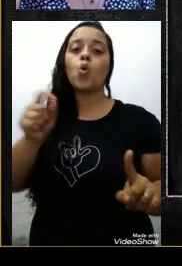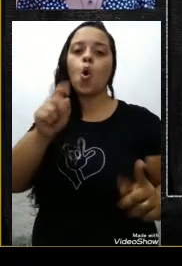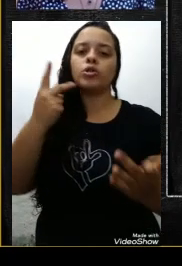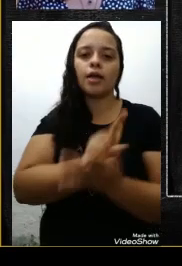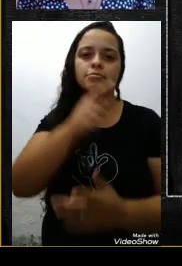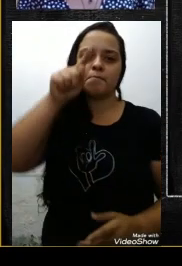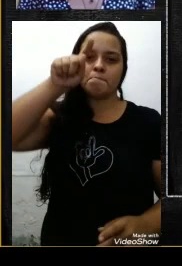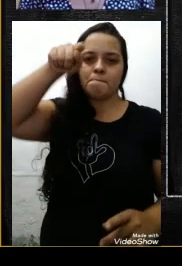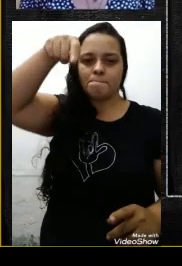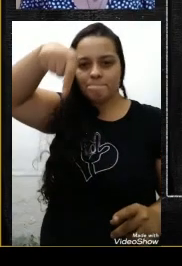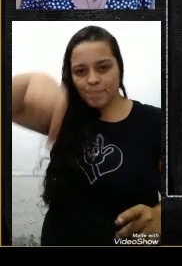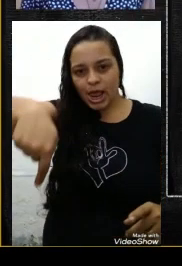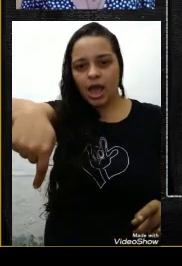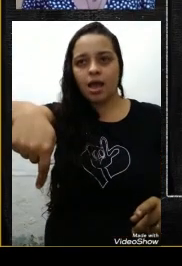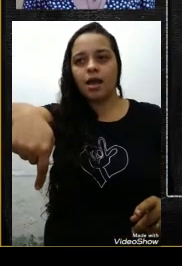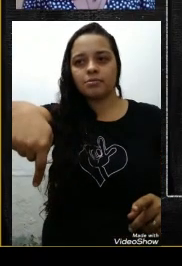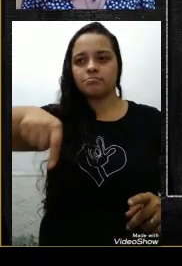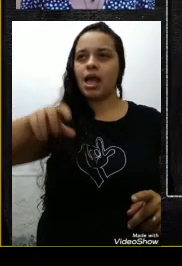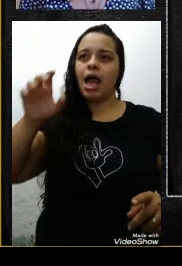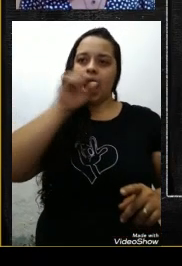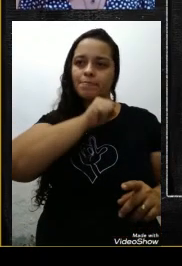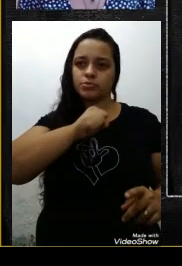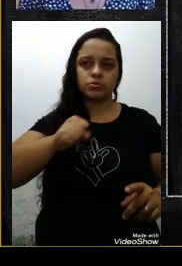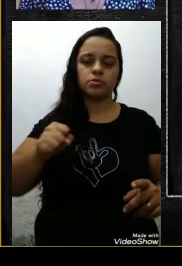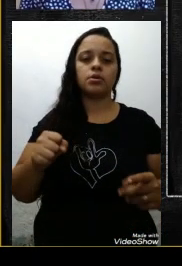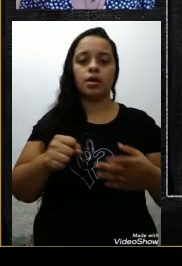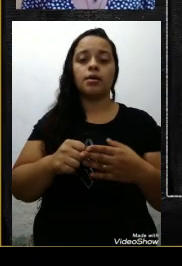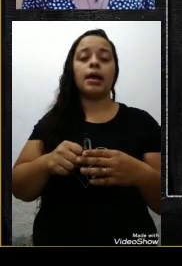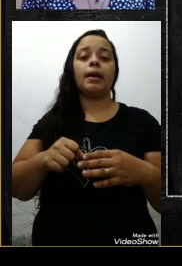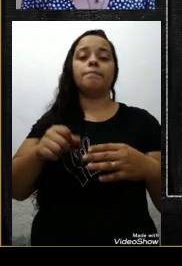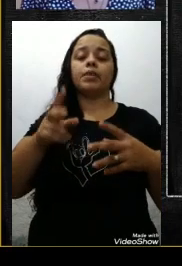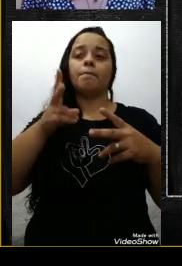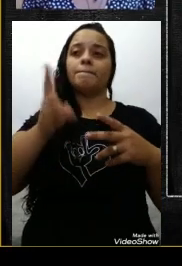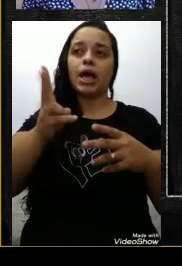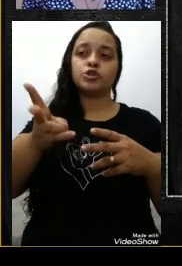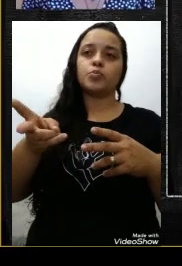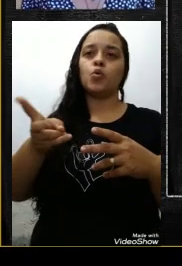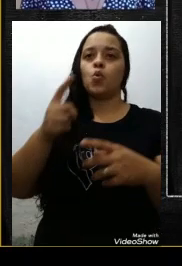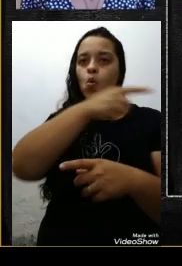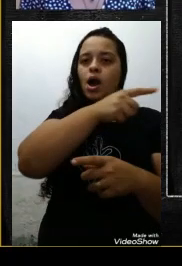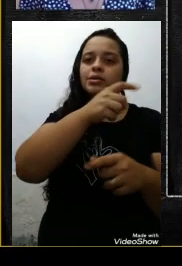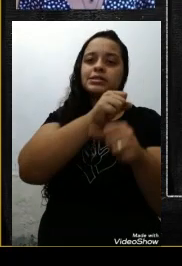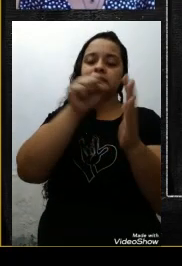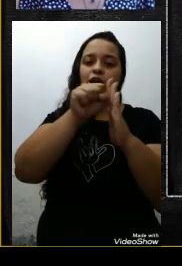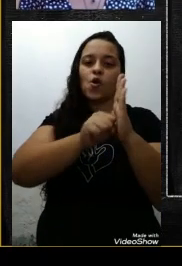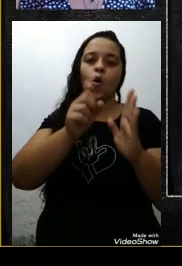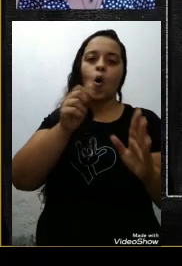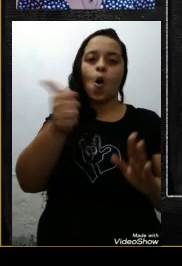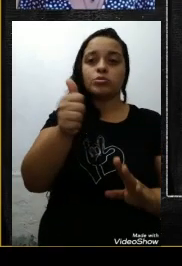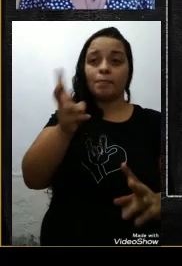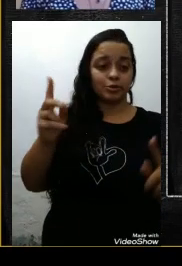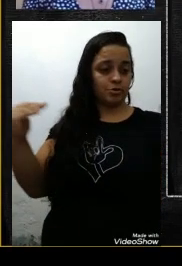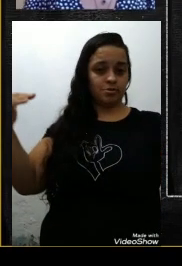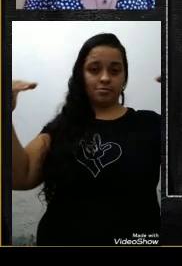cai rapidamente em menos de um século, chegando a praticamente os mesmos níveis lá do século